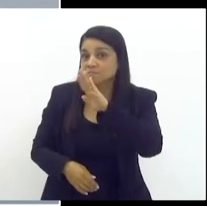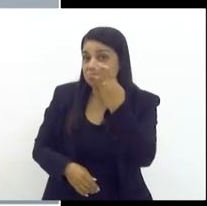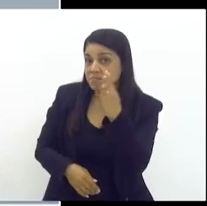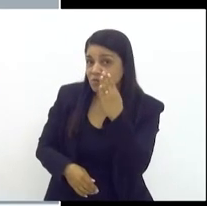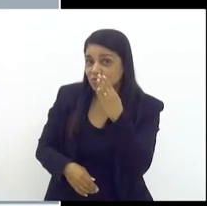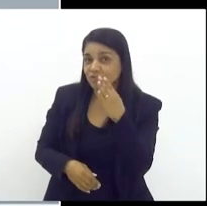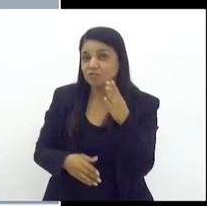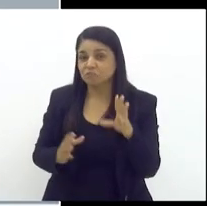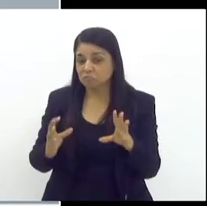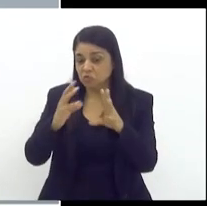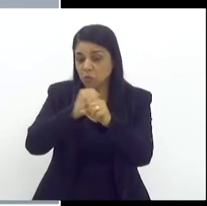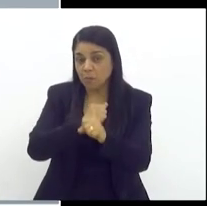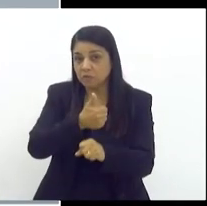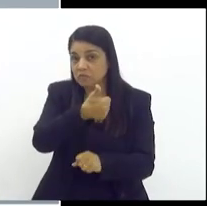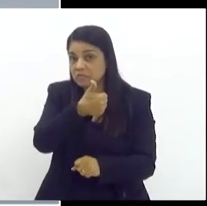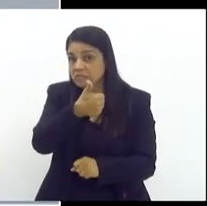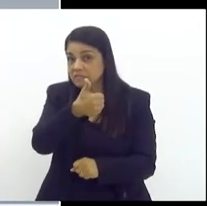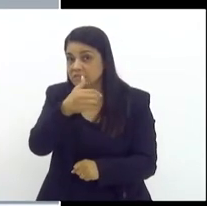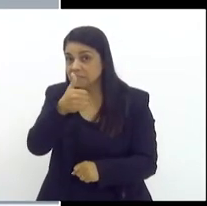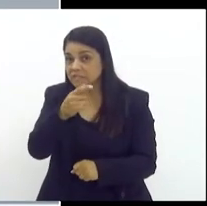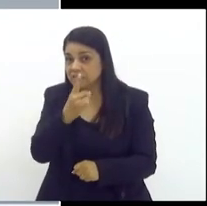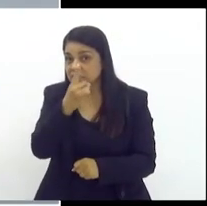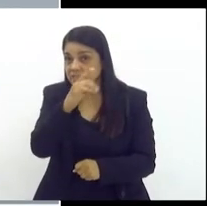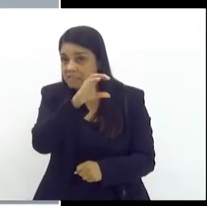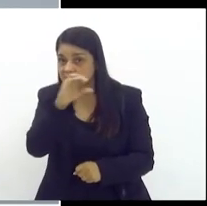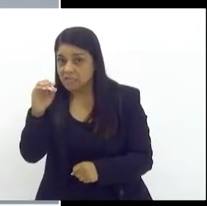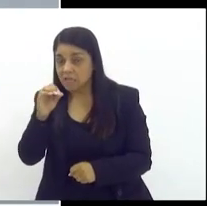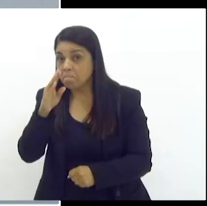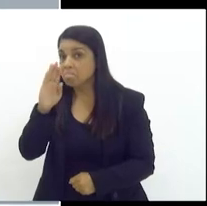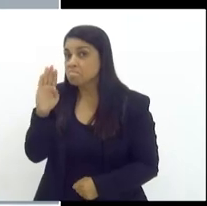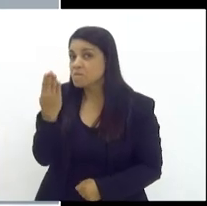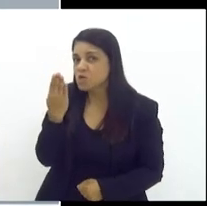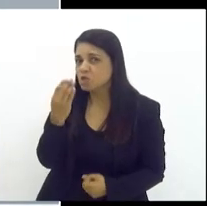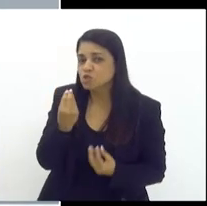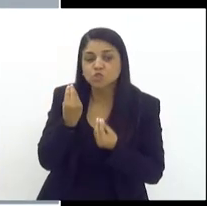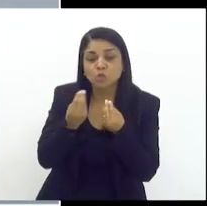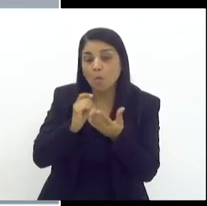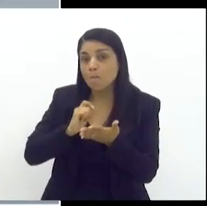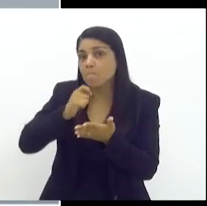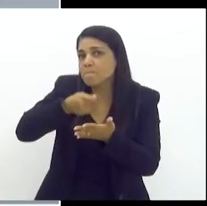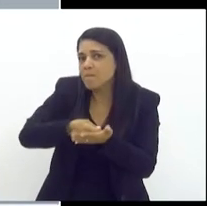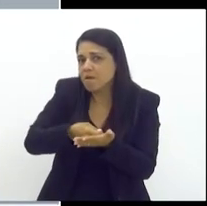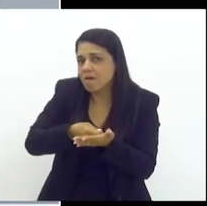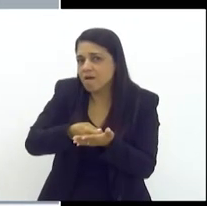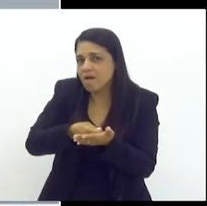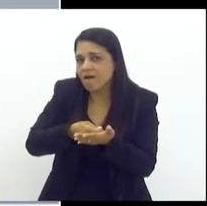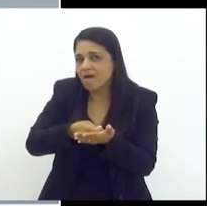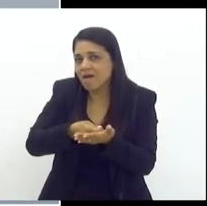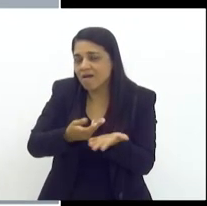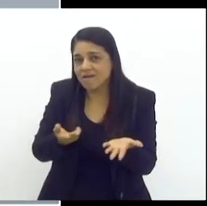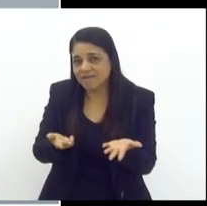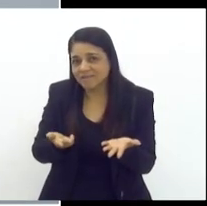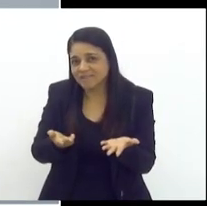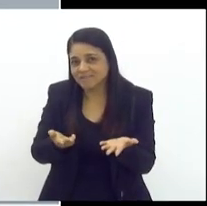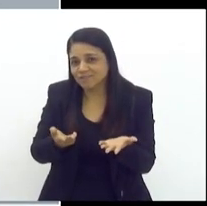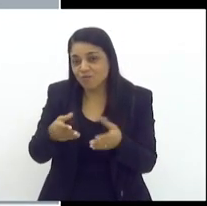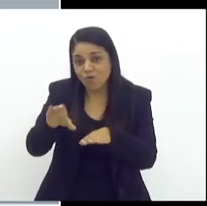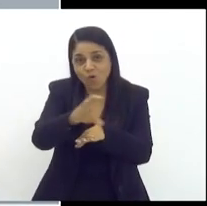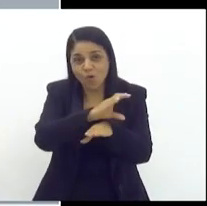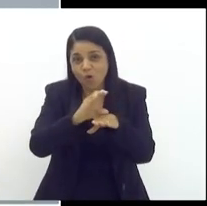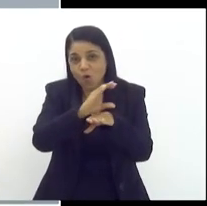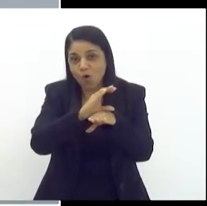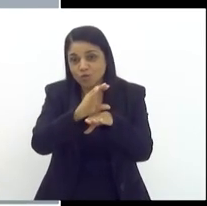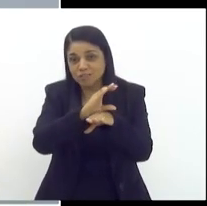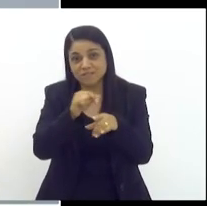100 bilhões como é que a gente faz pagar só com conselho devedor quanto mais que